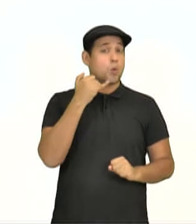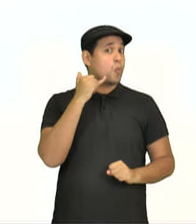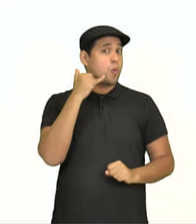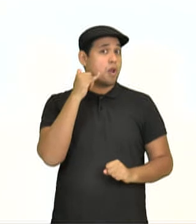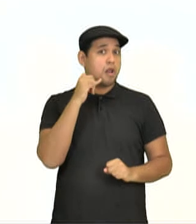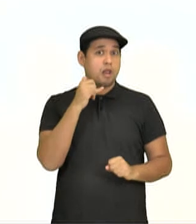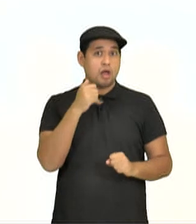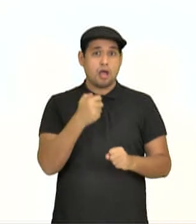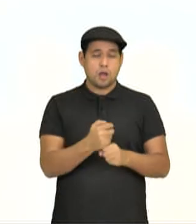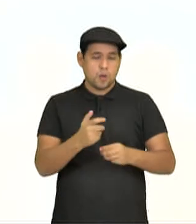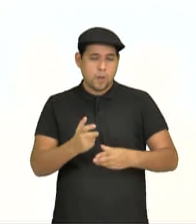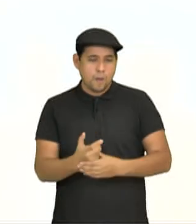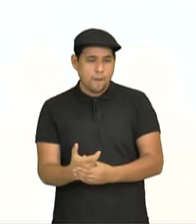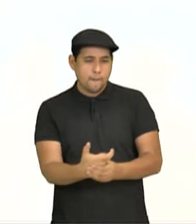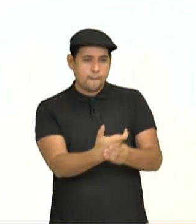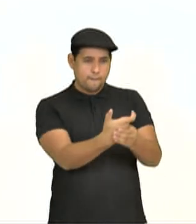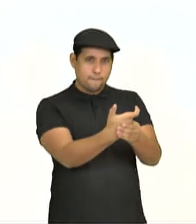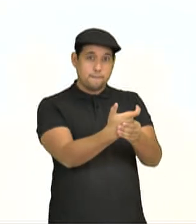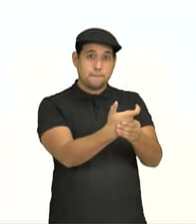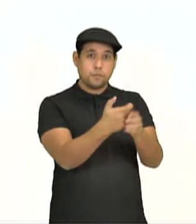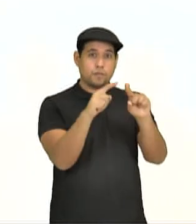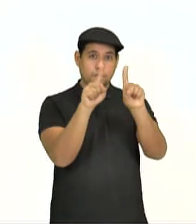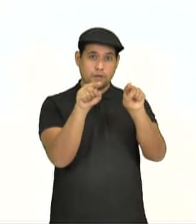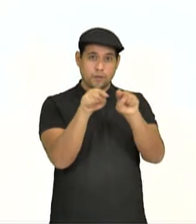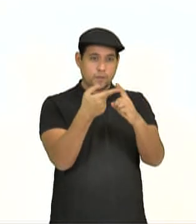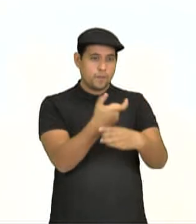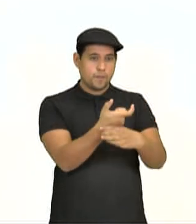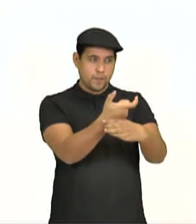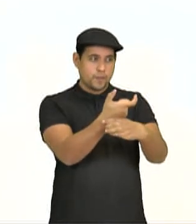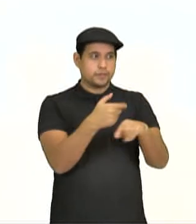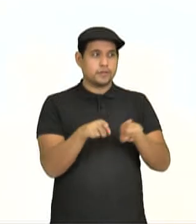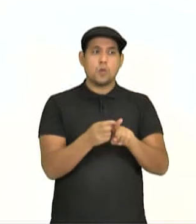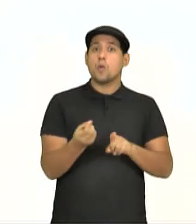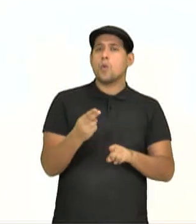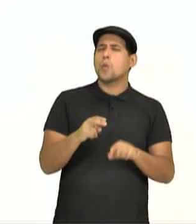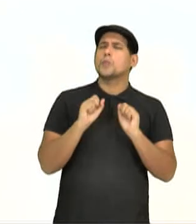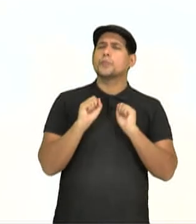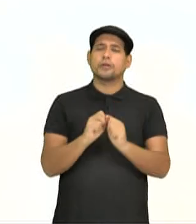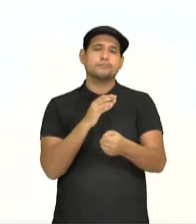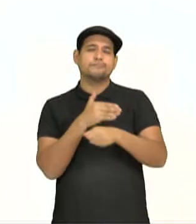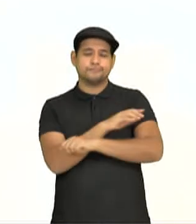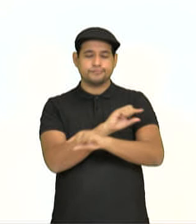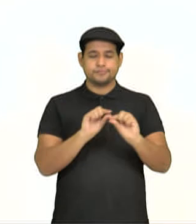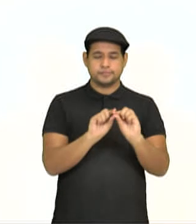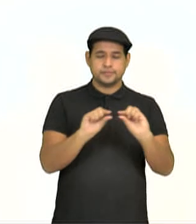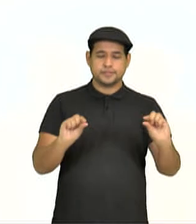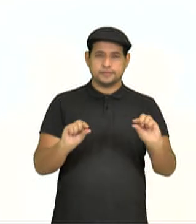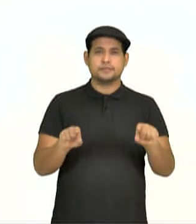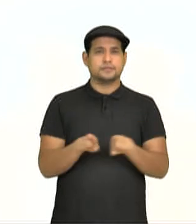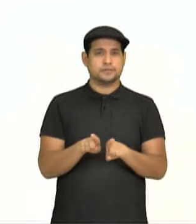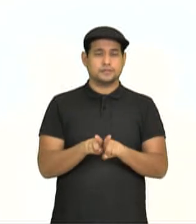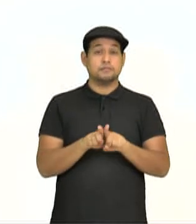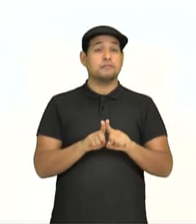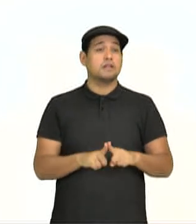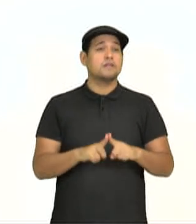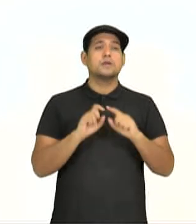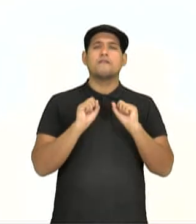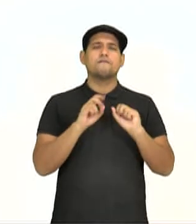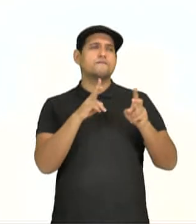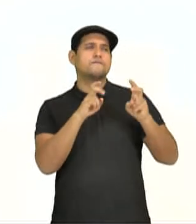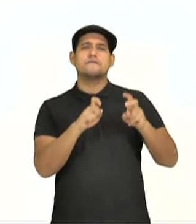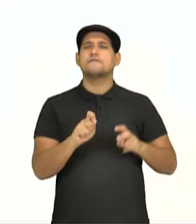posicionar a câmera do seu celular para esse QR Code ou pode acessar esse link, né? E aqui você